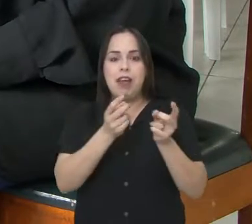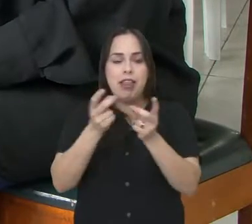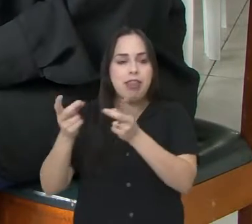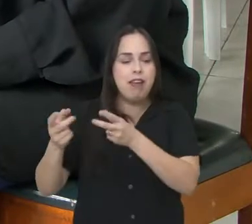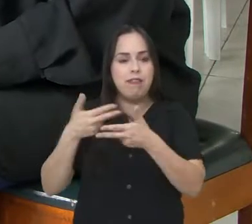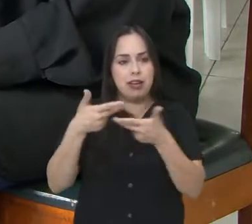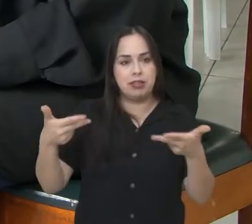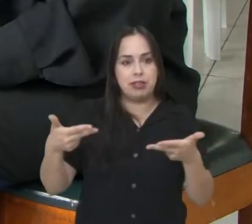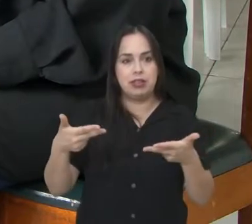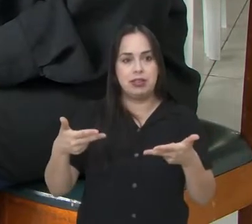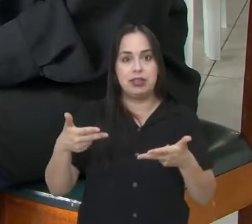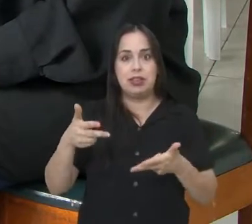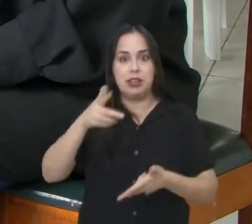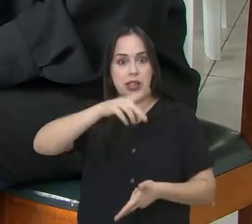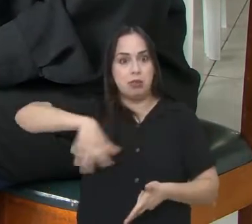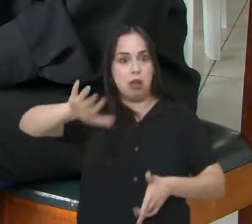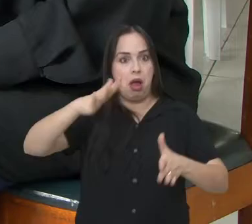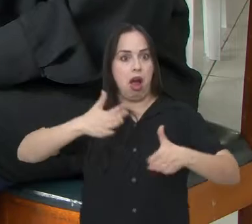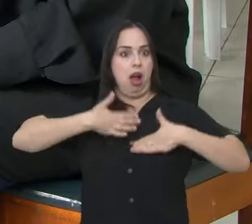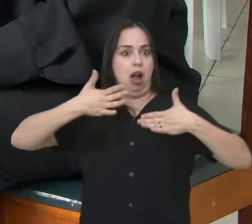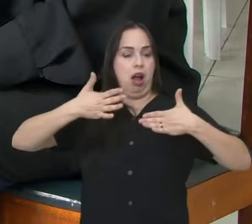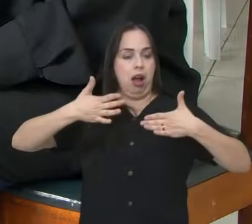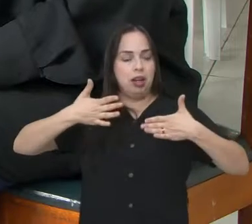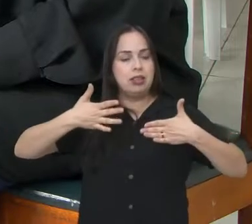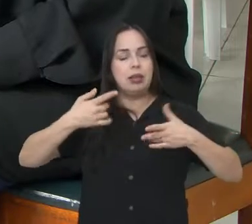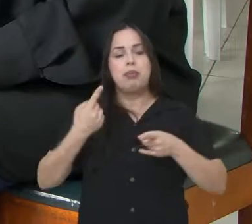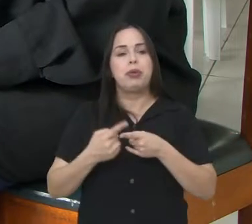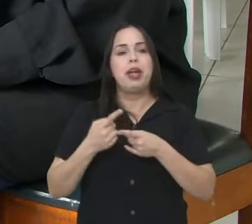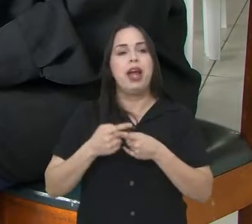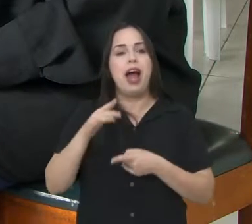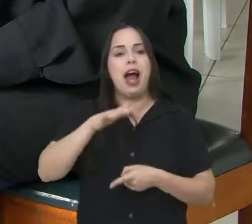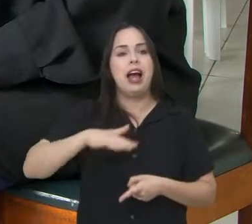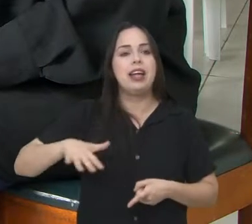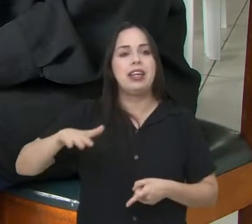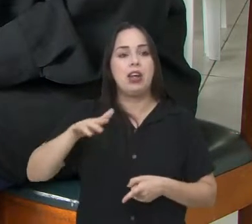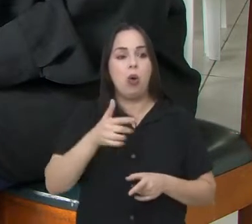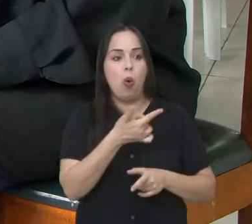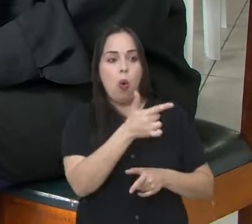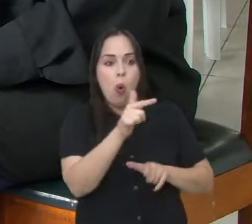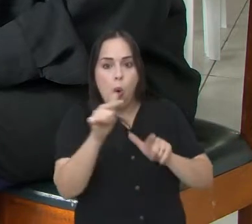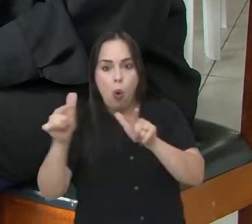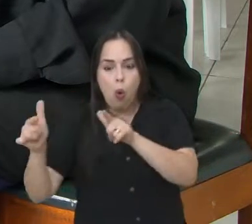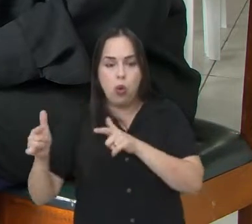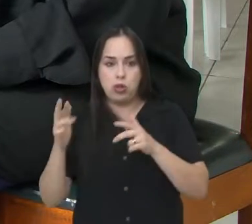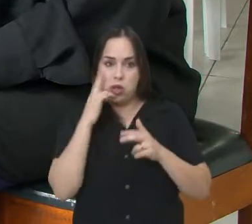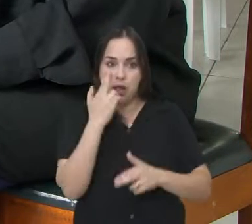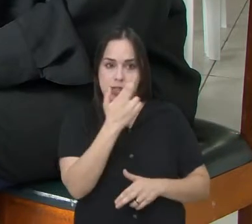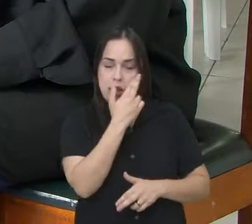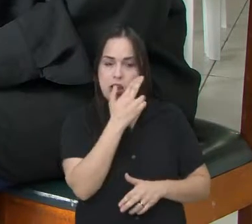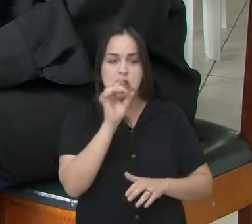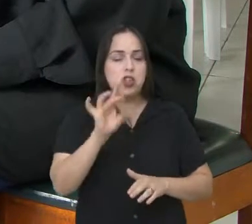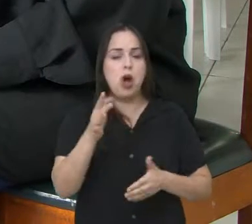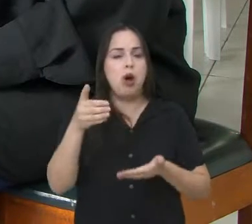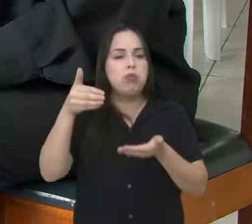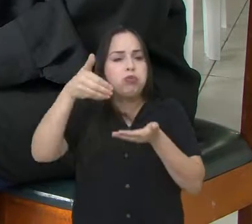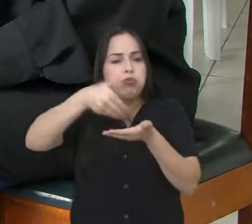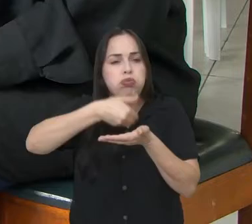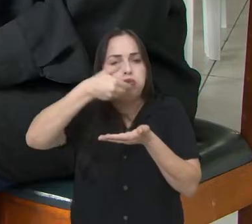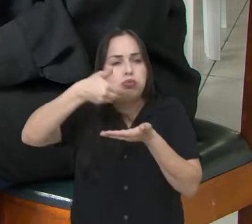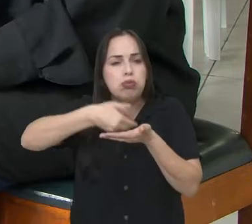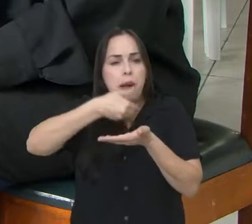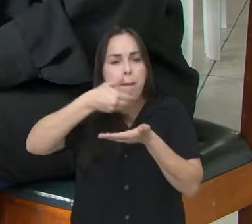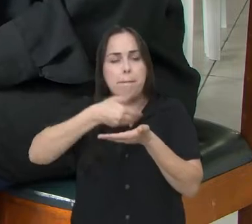para a praça, né? Eu imagino. Porque aqui os outros comerciantes aqui, eles tinham